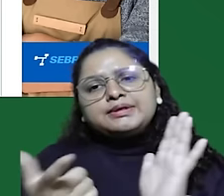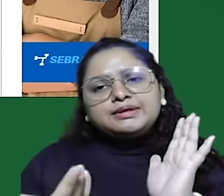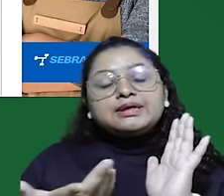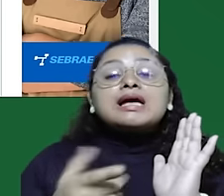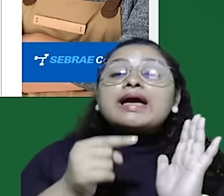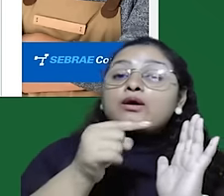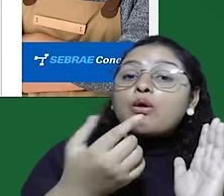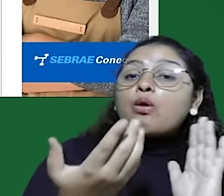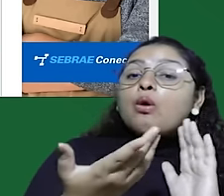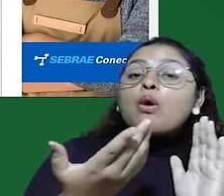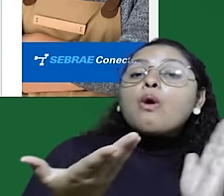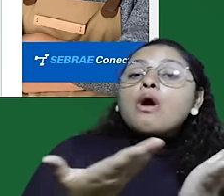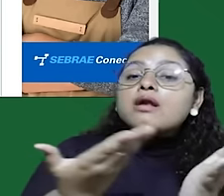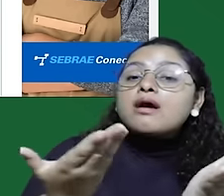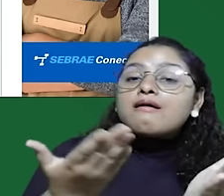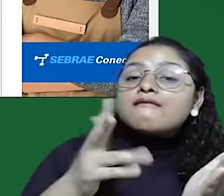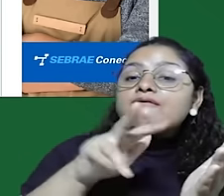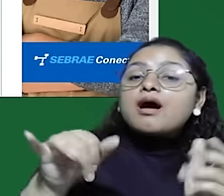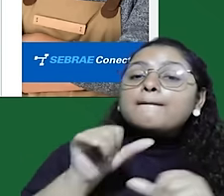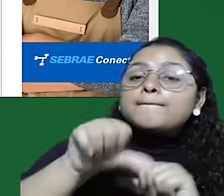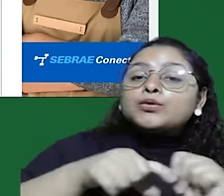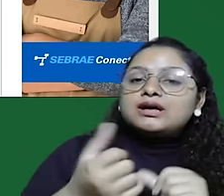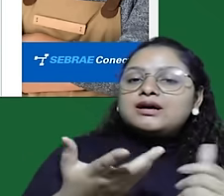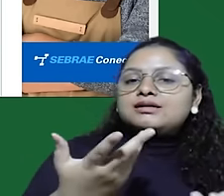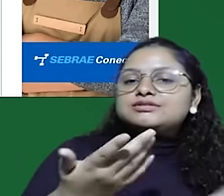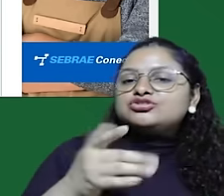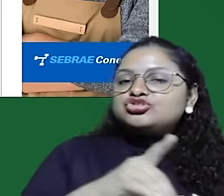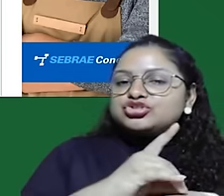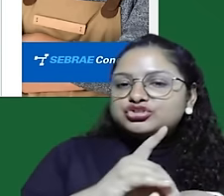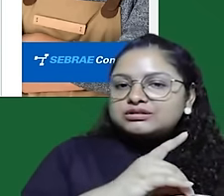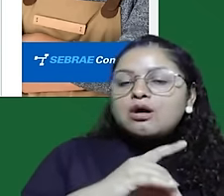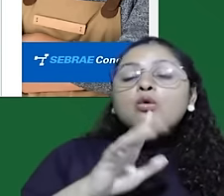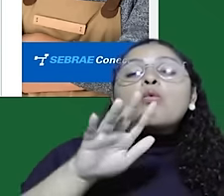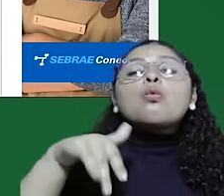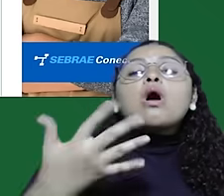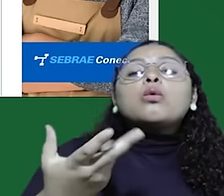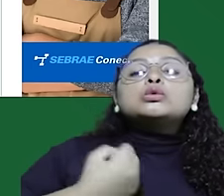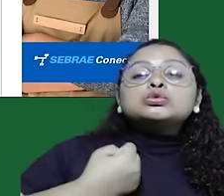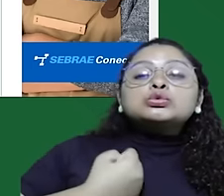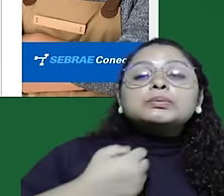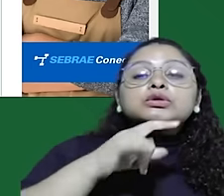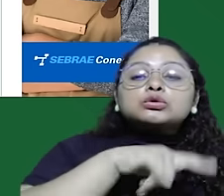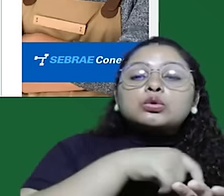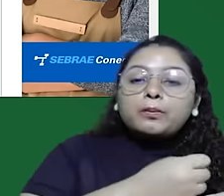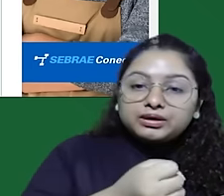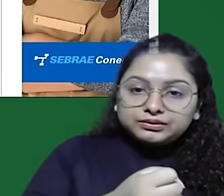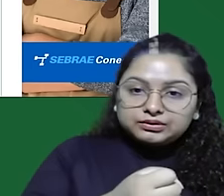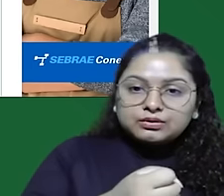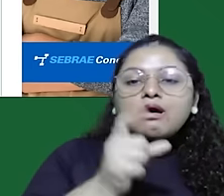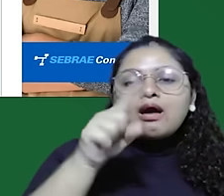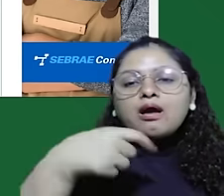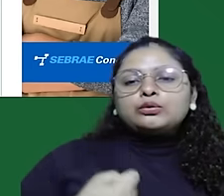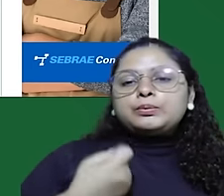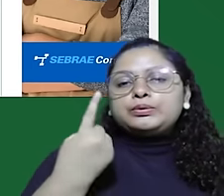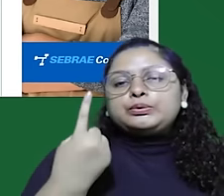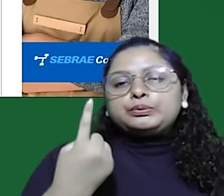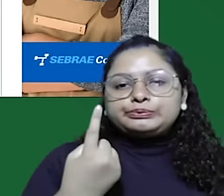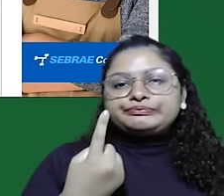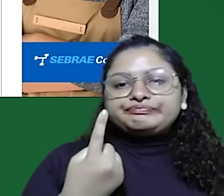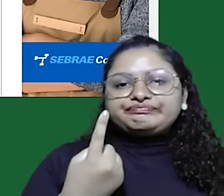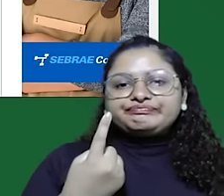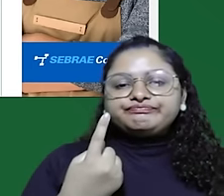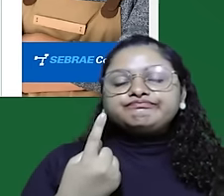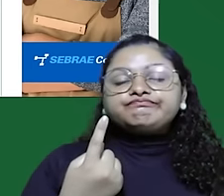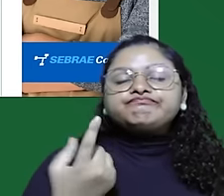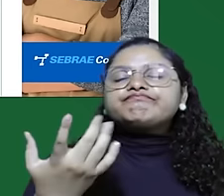eletrônica Qual é o número do documento da próxima nota é o número um ok isso é importante existe